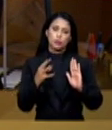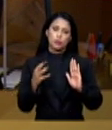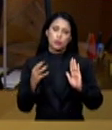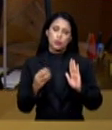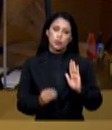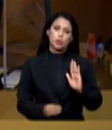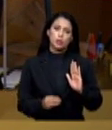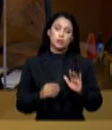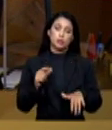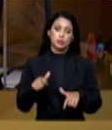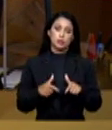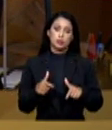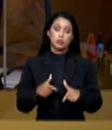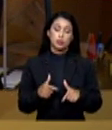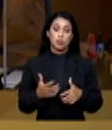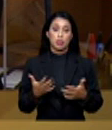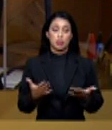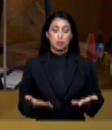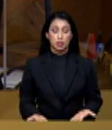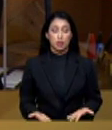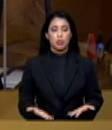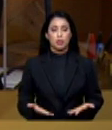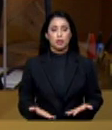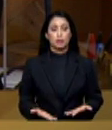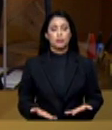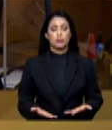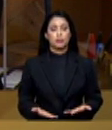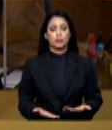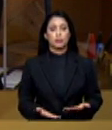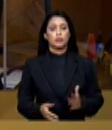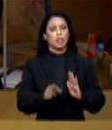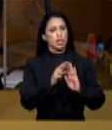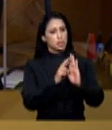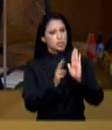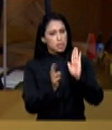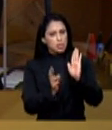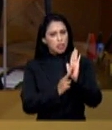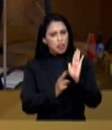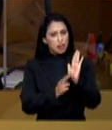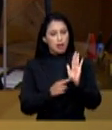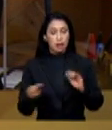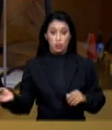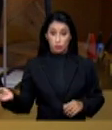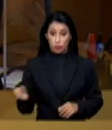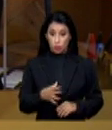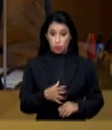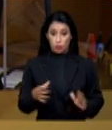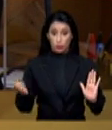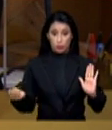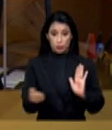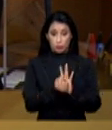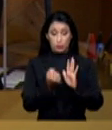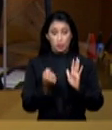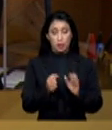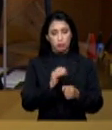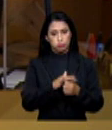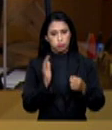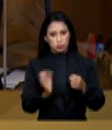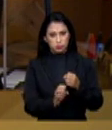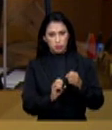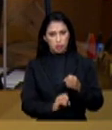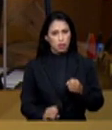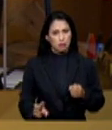de prestação o designer regulatório estabelecido no novo Marco do saneamento